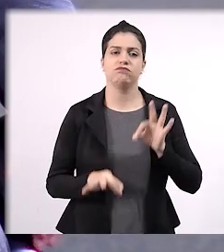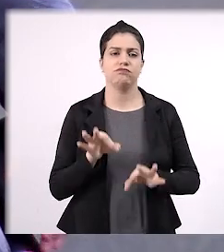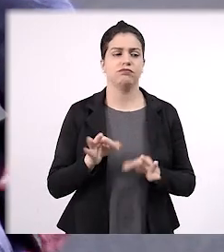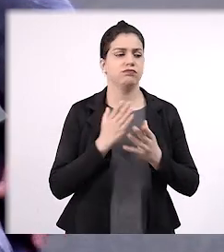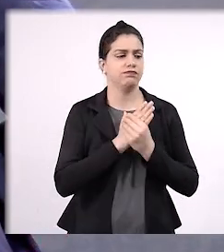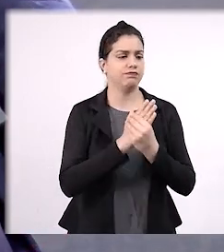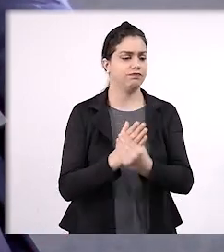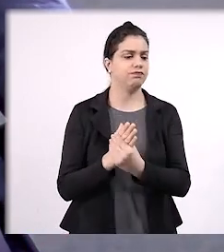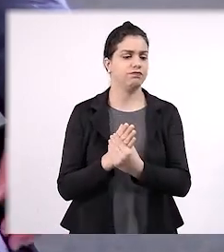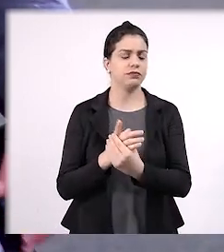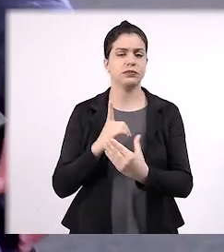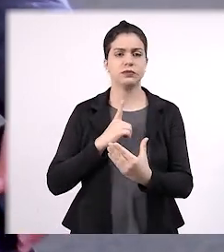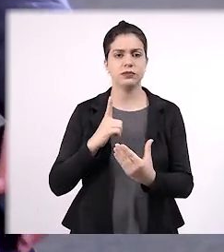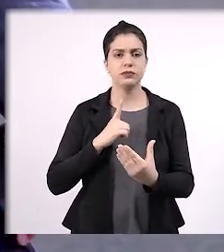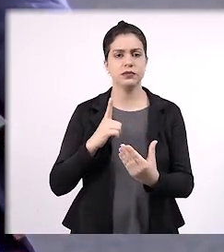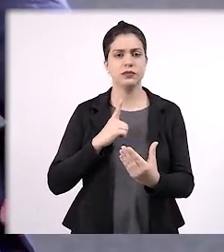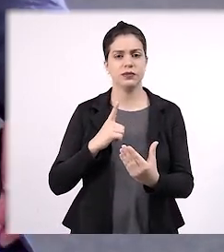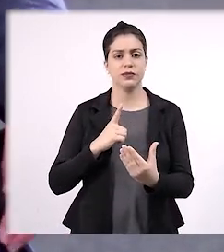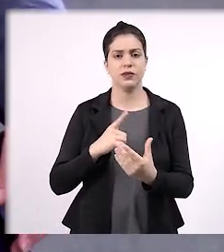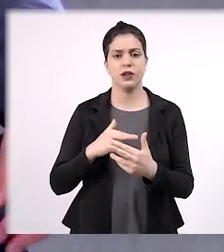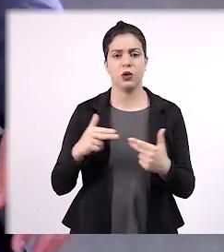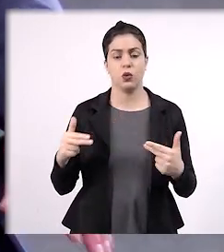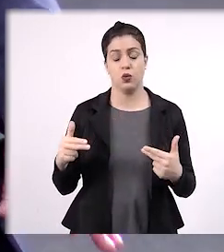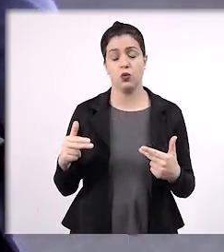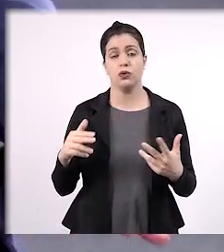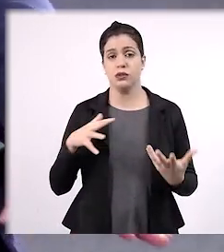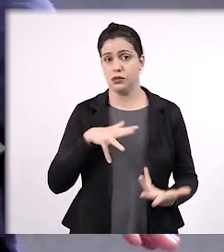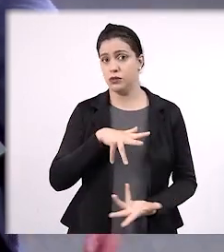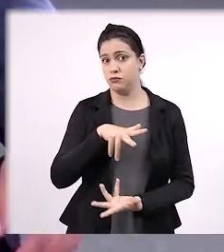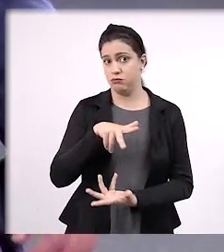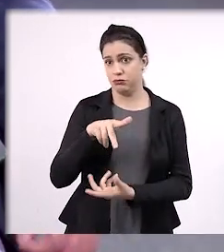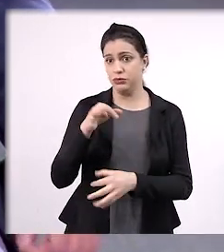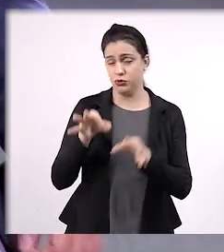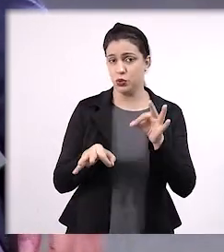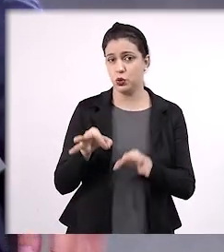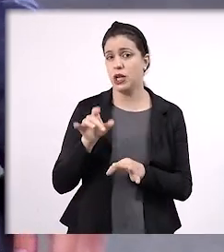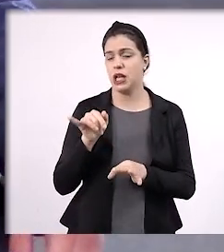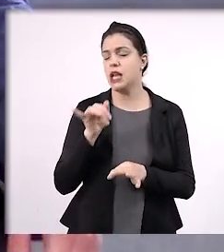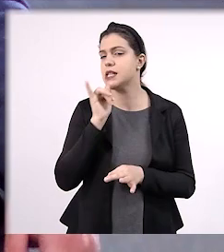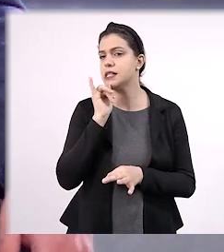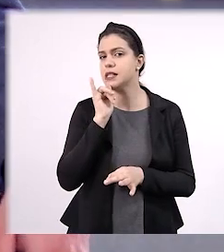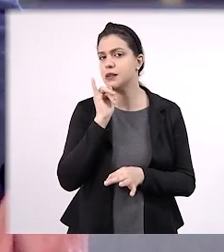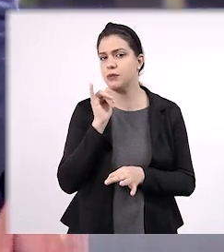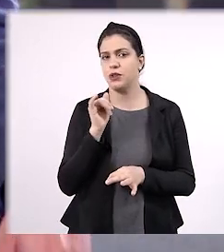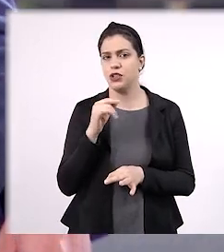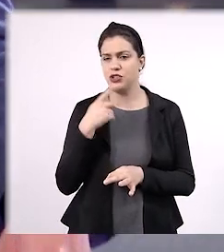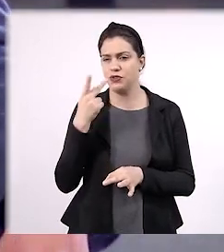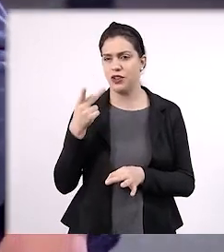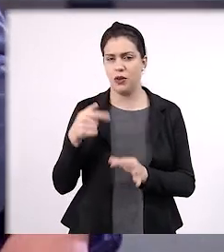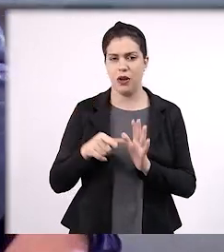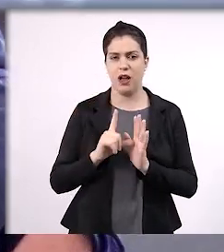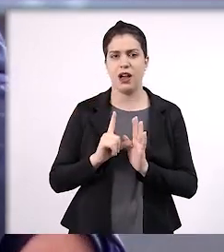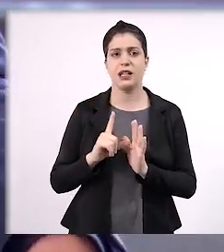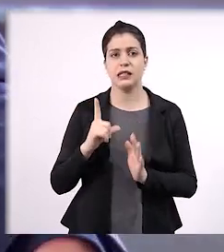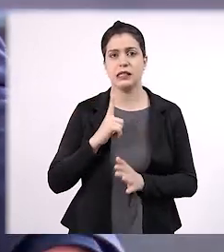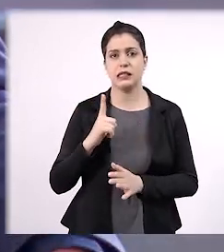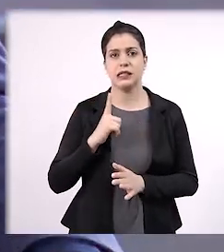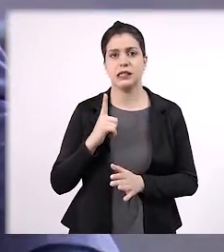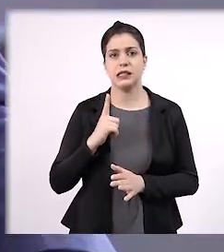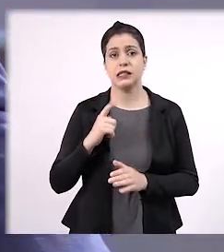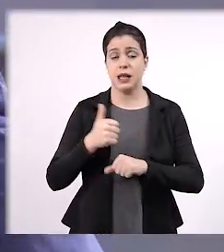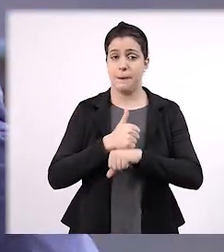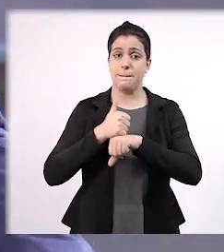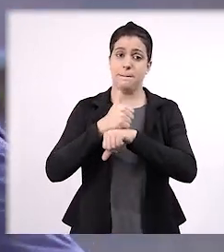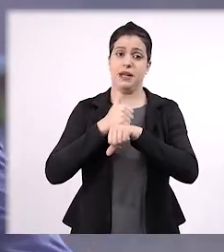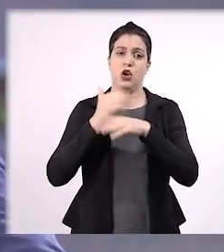A jurisprudência ela tem decisões bem impactantes no mundo jurídico. Por exemplo, a gente falou no bloco anterior que o idoso